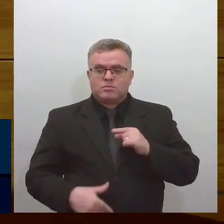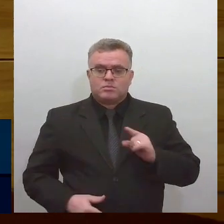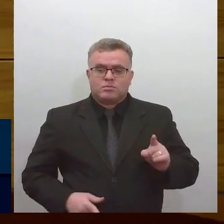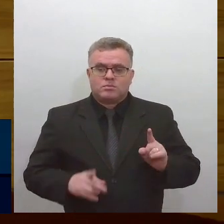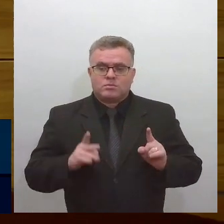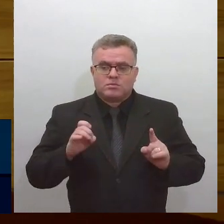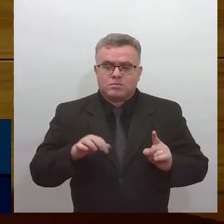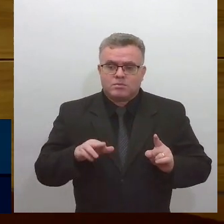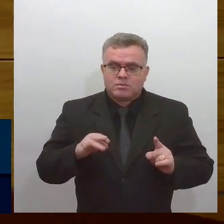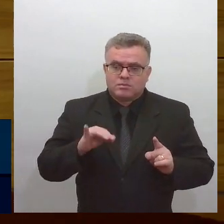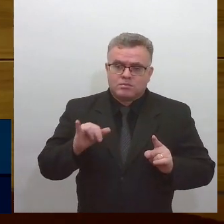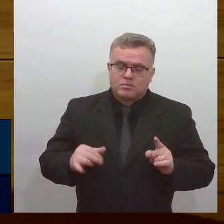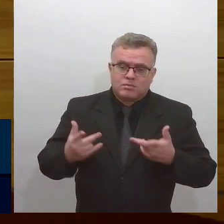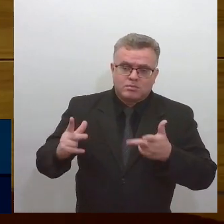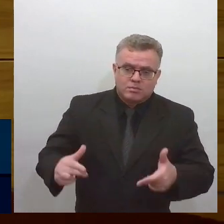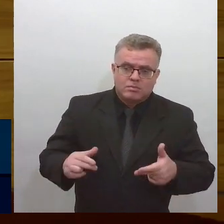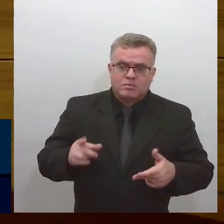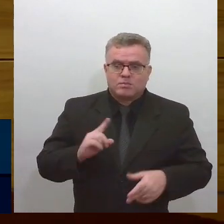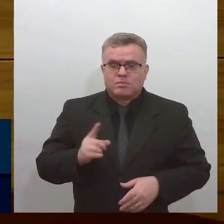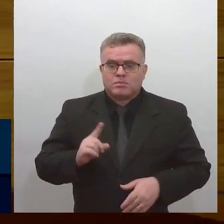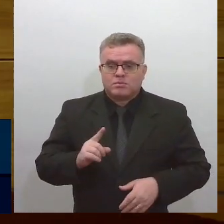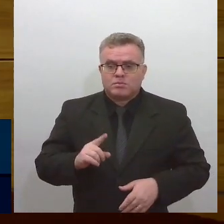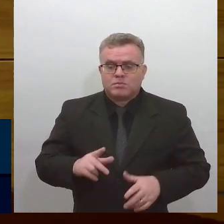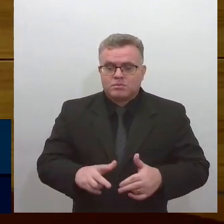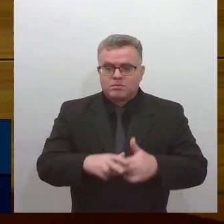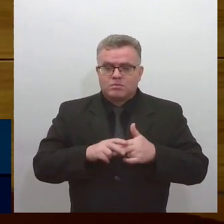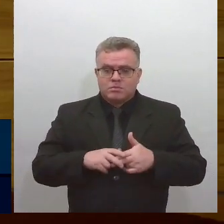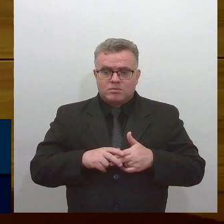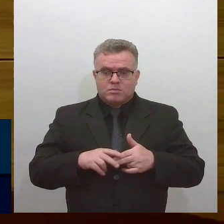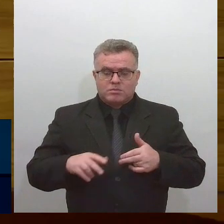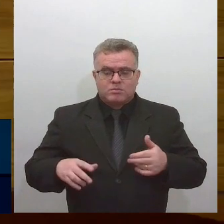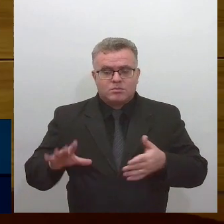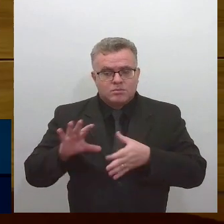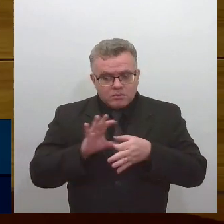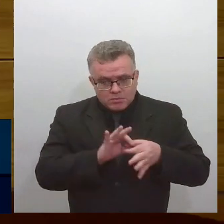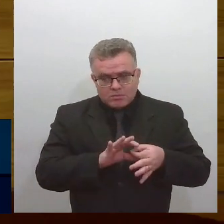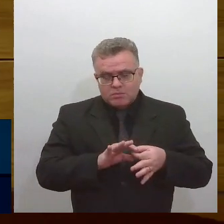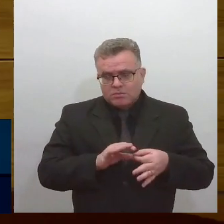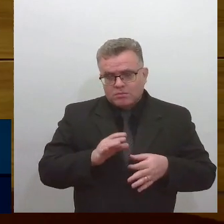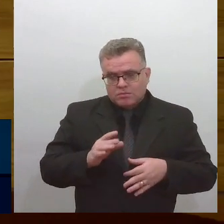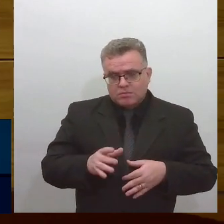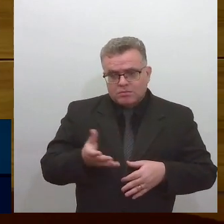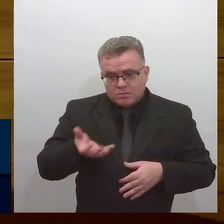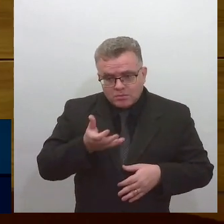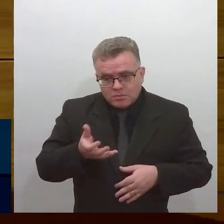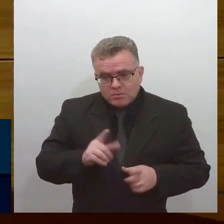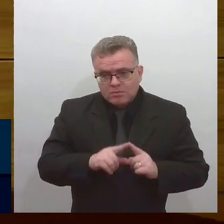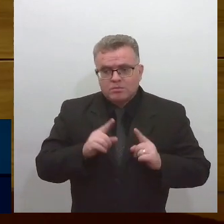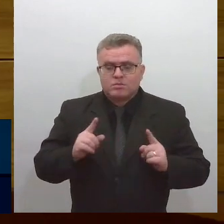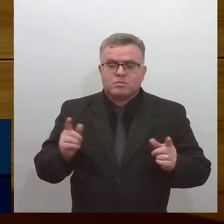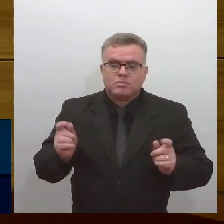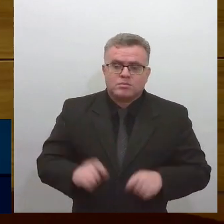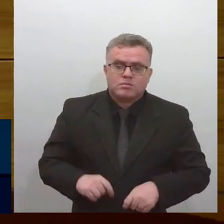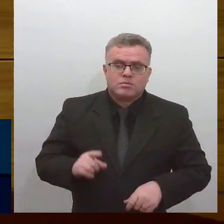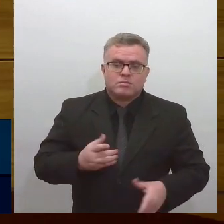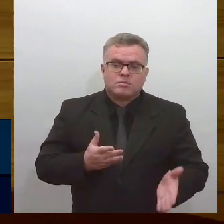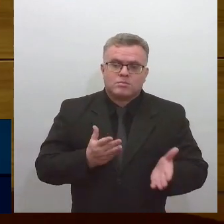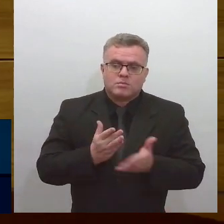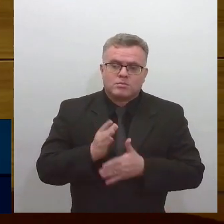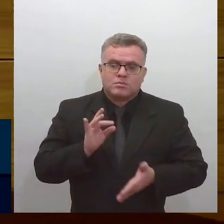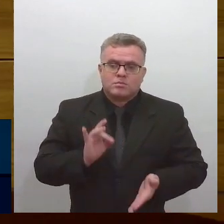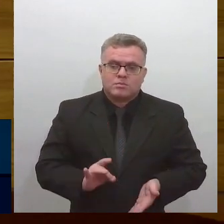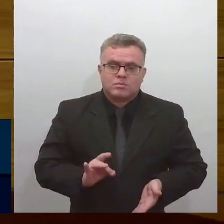exatamente iguais aí dentro desse contexto a gente não consegue por mais que a gente até queira a gente não consegue aprovar Mas a gente sempre dá